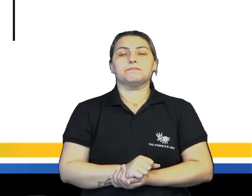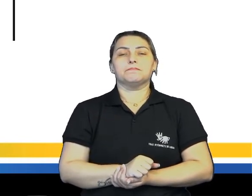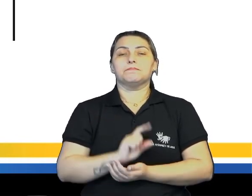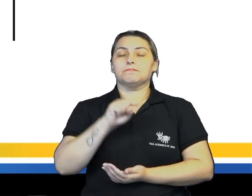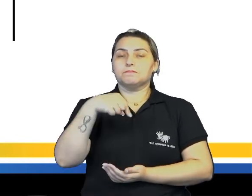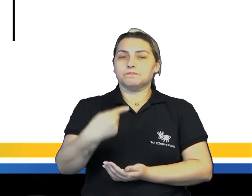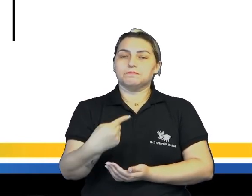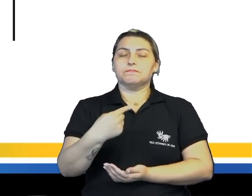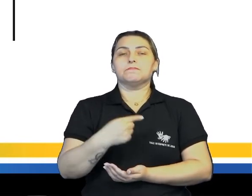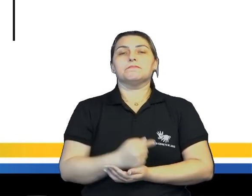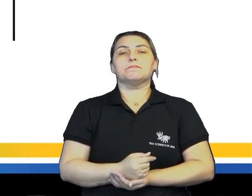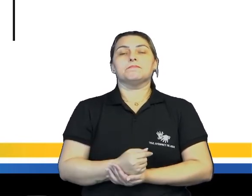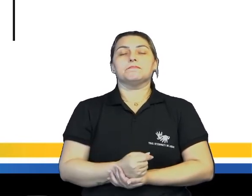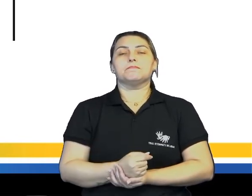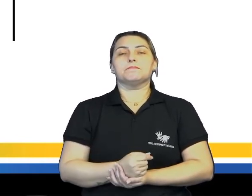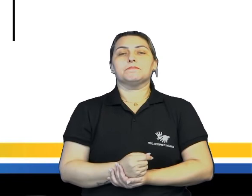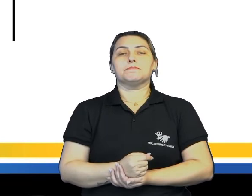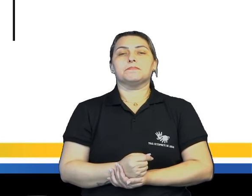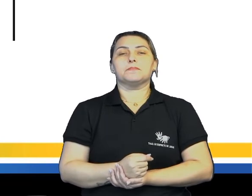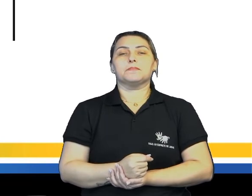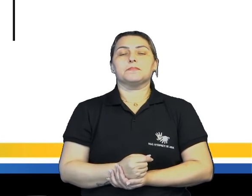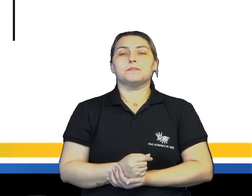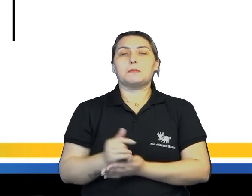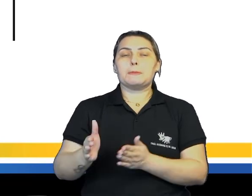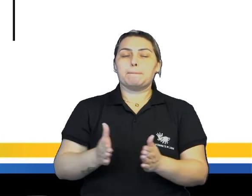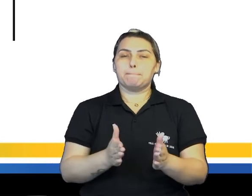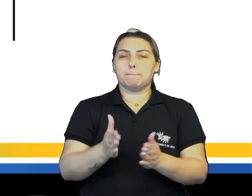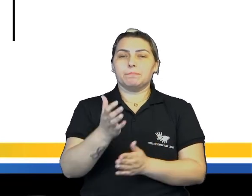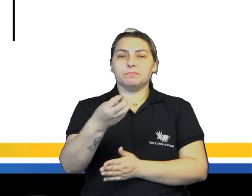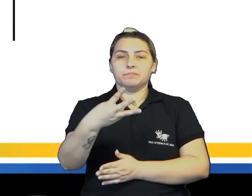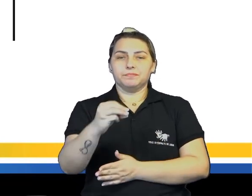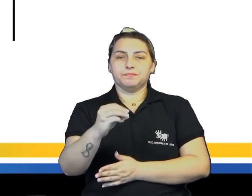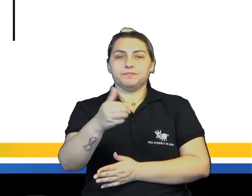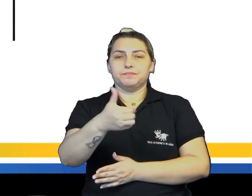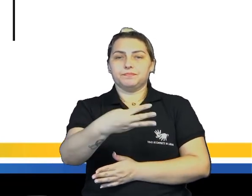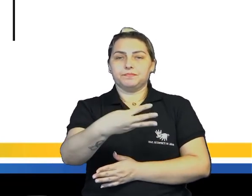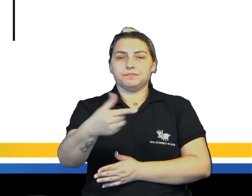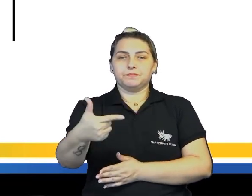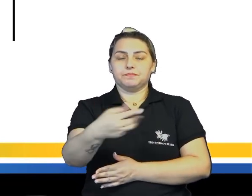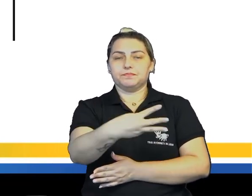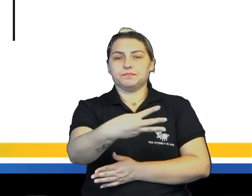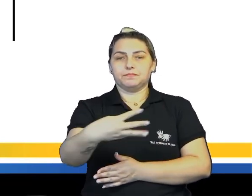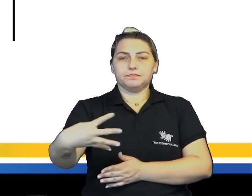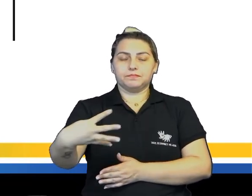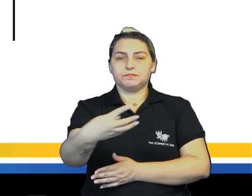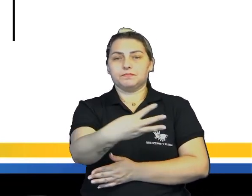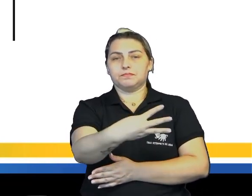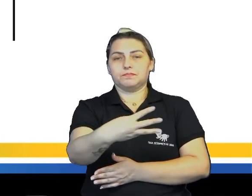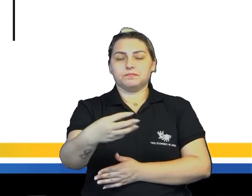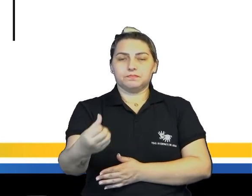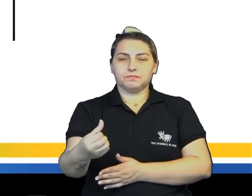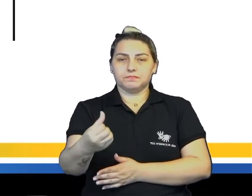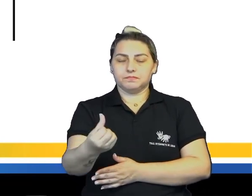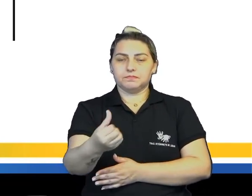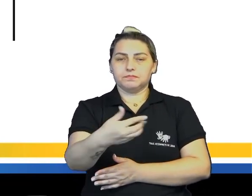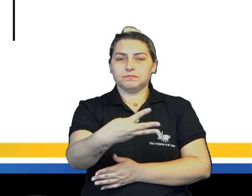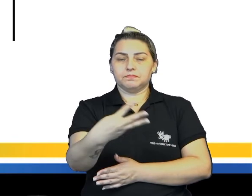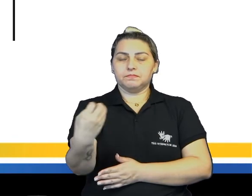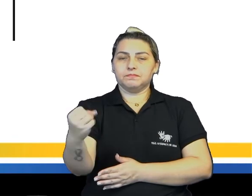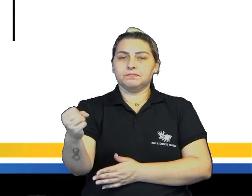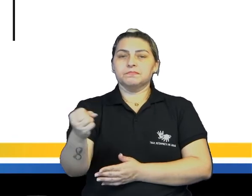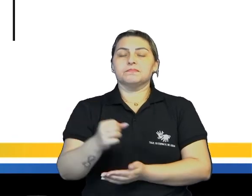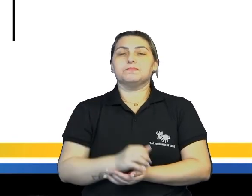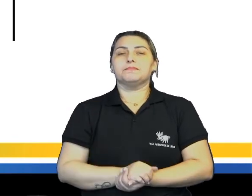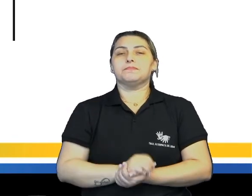A próxima afirmação diz a trilha é o número 30, 32, 34, 36,